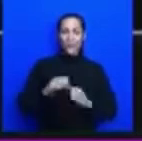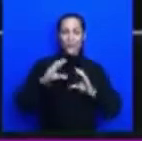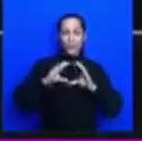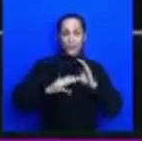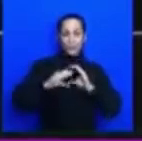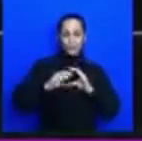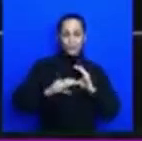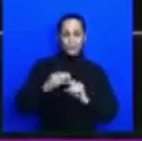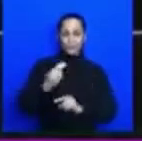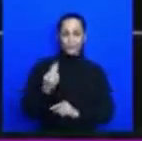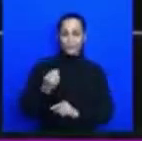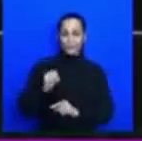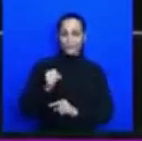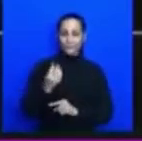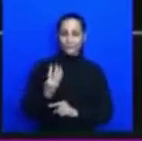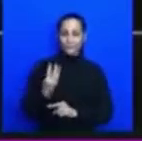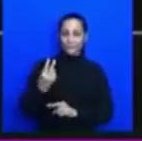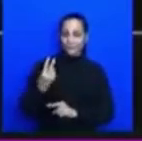Concurso